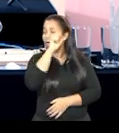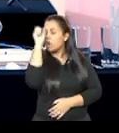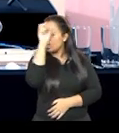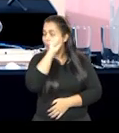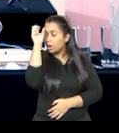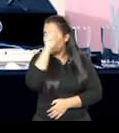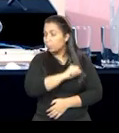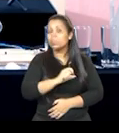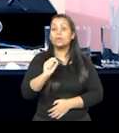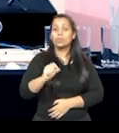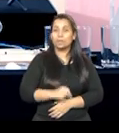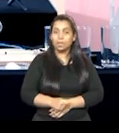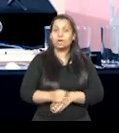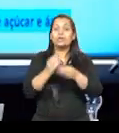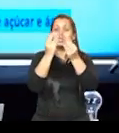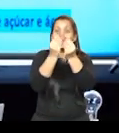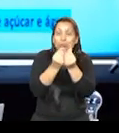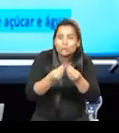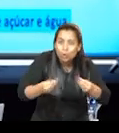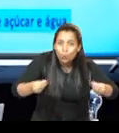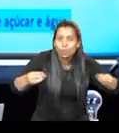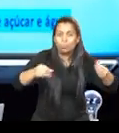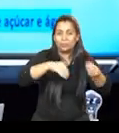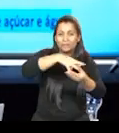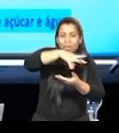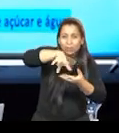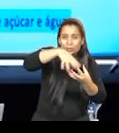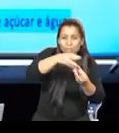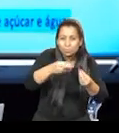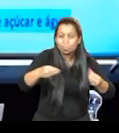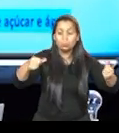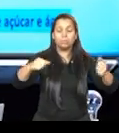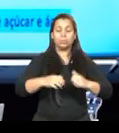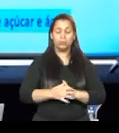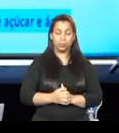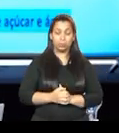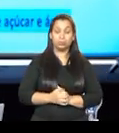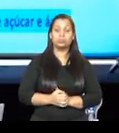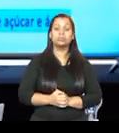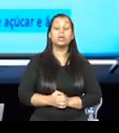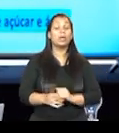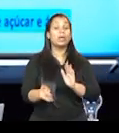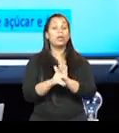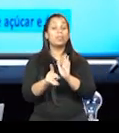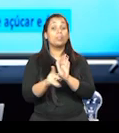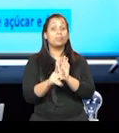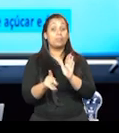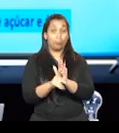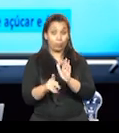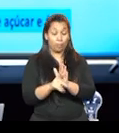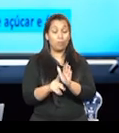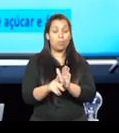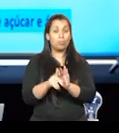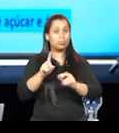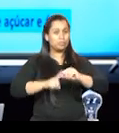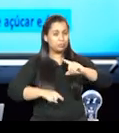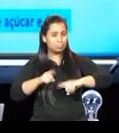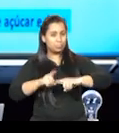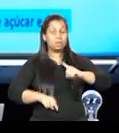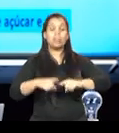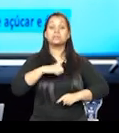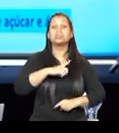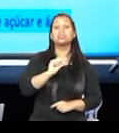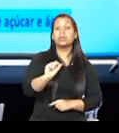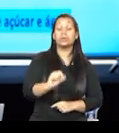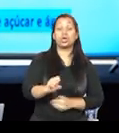sobre a solubilidade. A solubilidade é uma propriedade dos materiais onde nós temos o soluto e